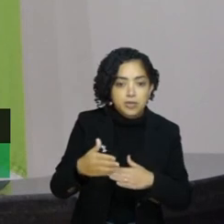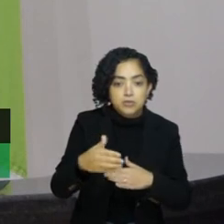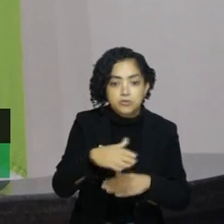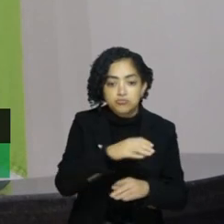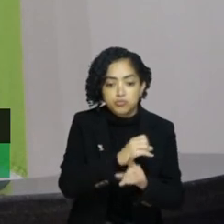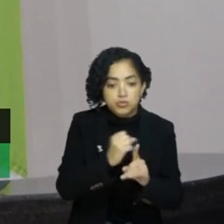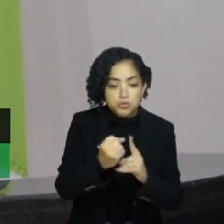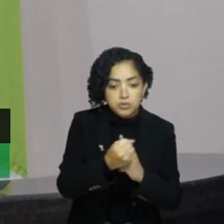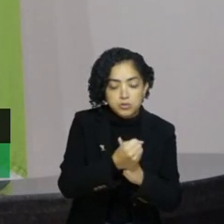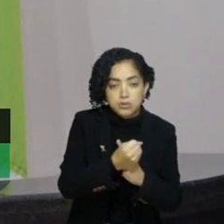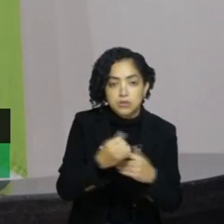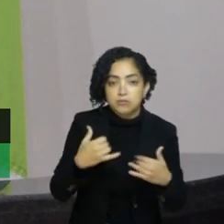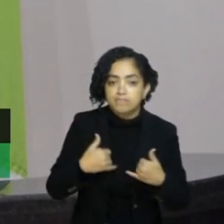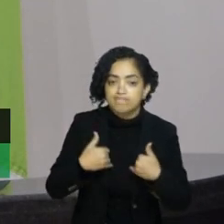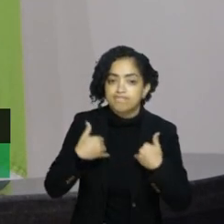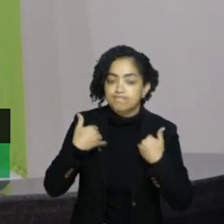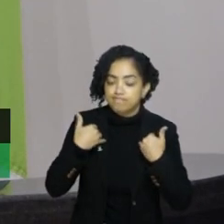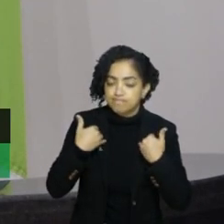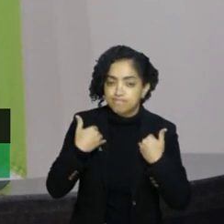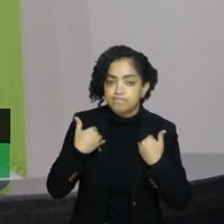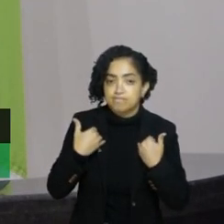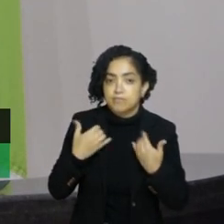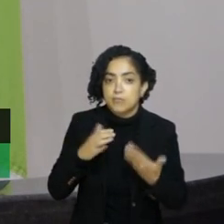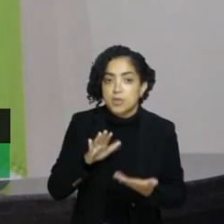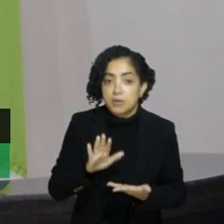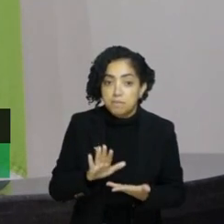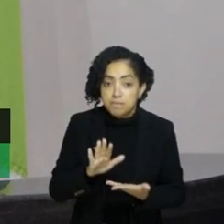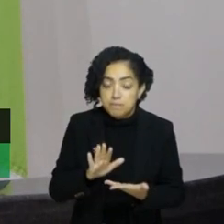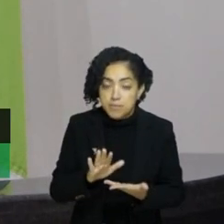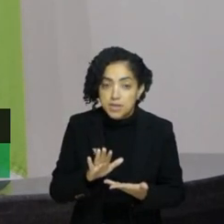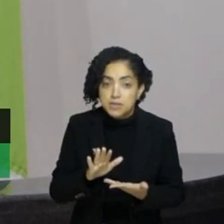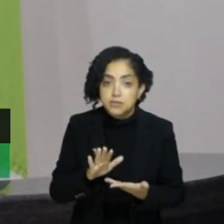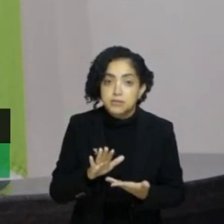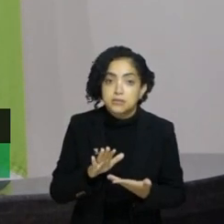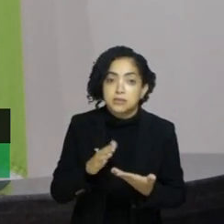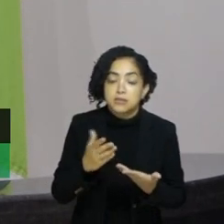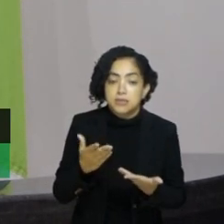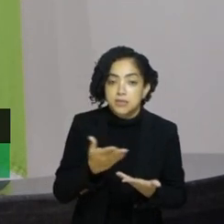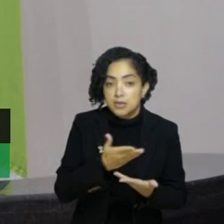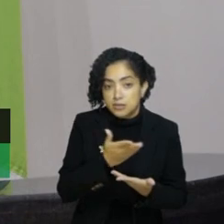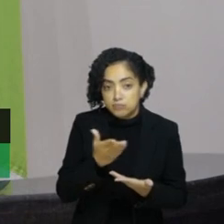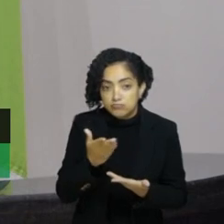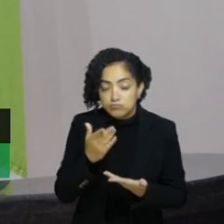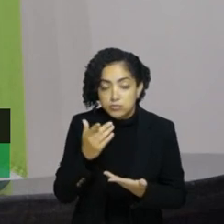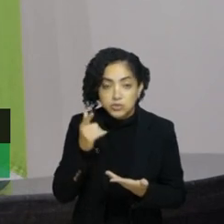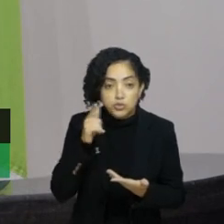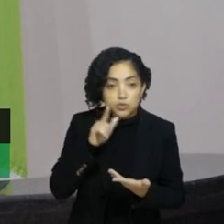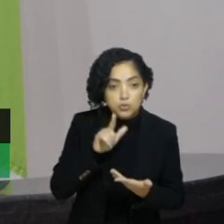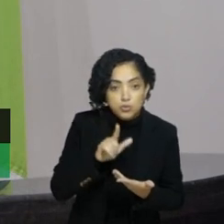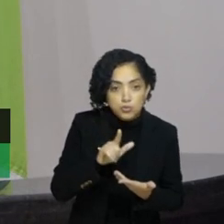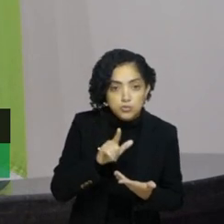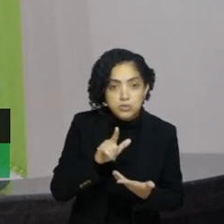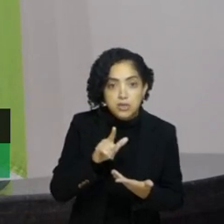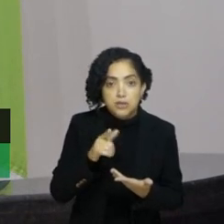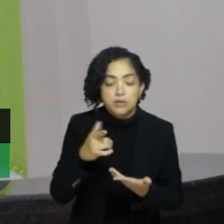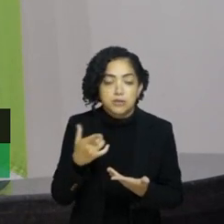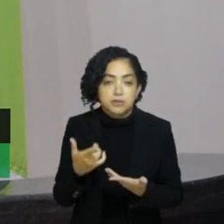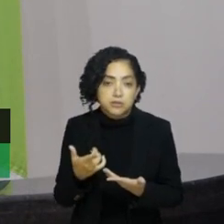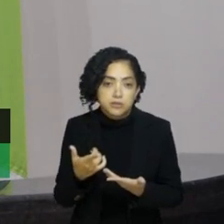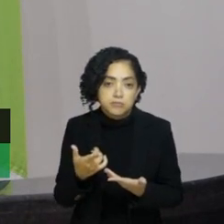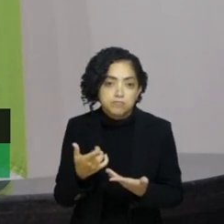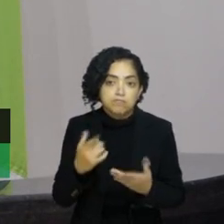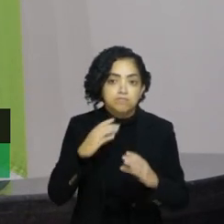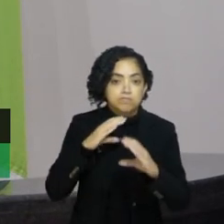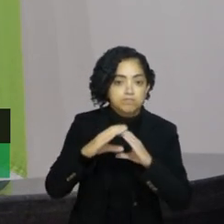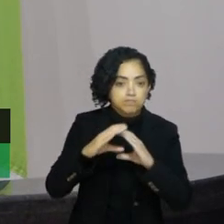de orgulho. Mas se nós conseguirmos, senhoras e senhores, estabelecermos uma